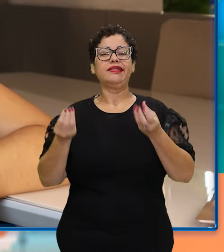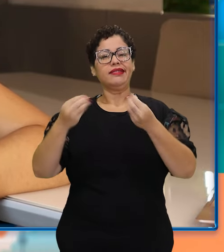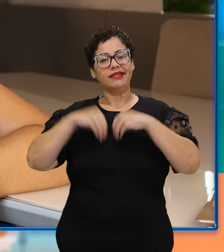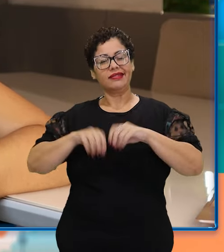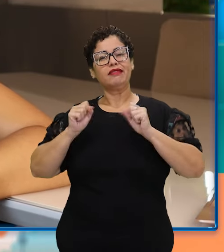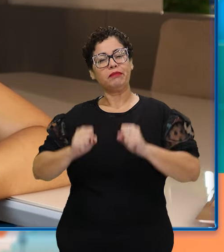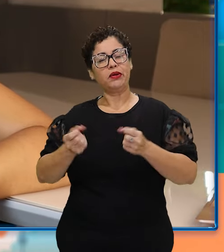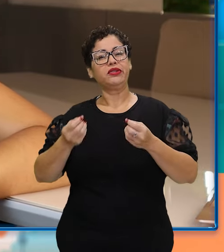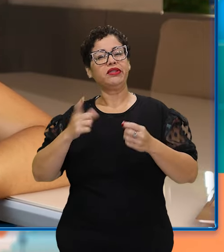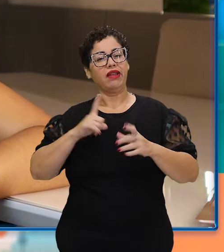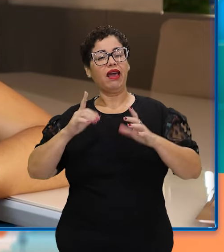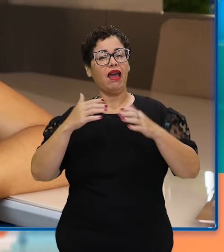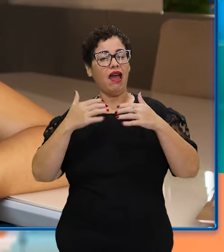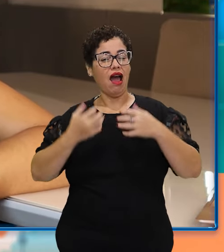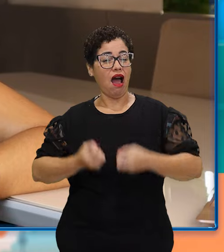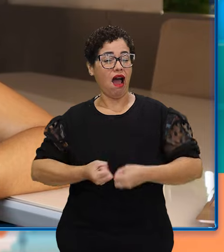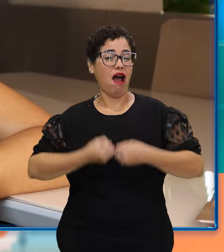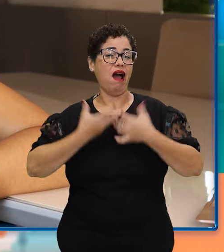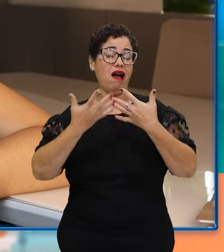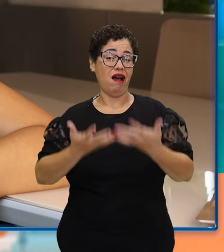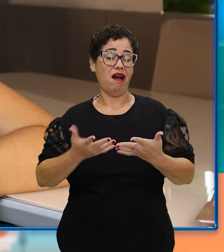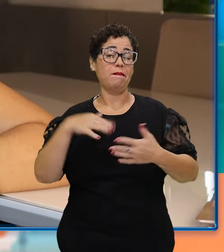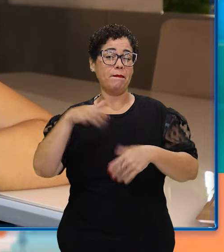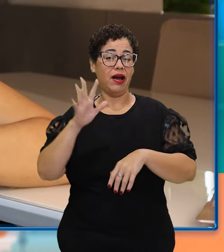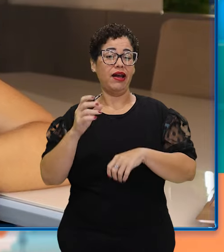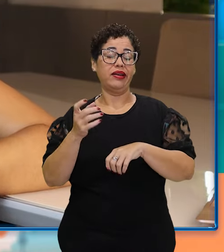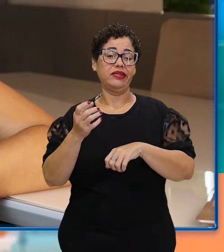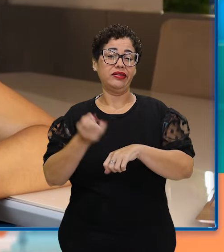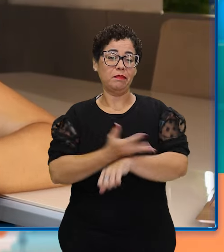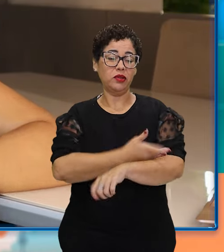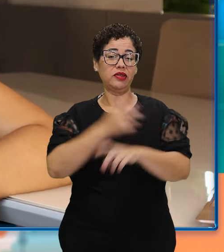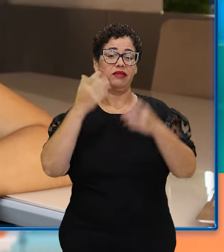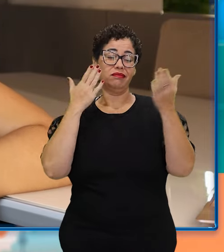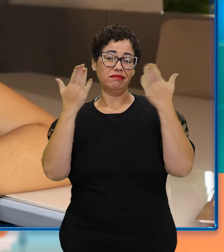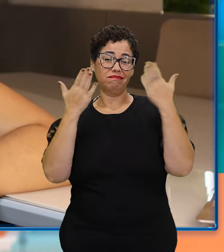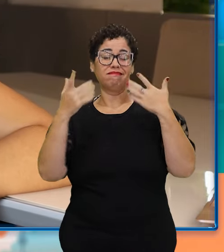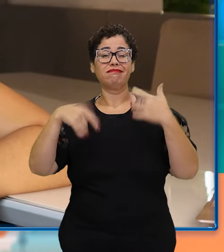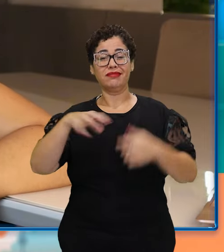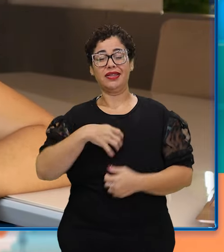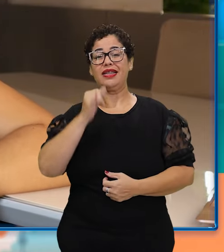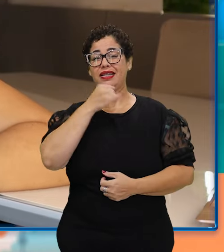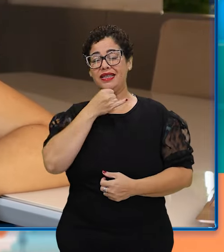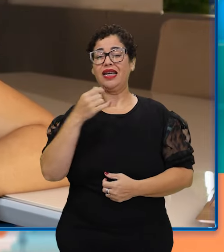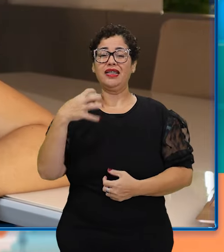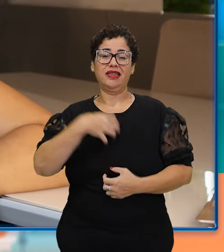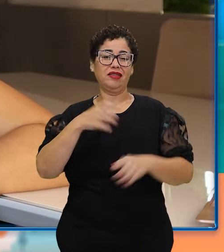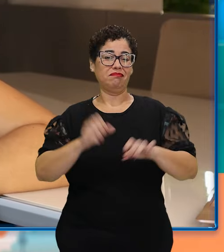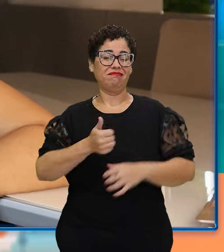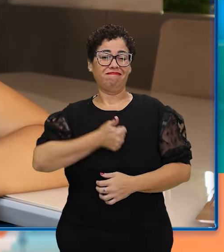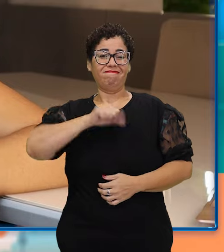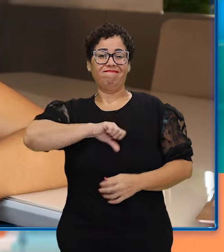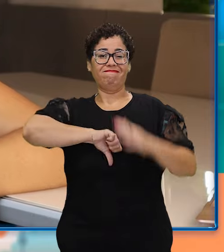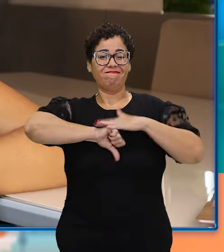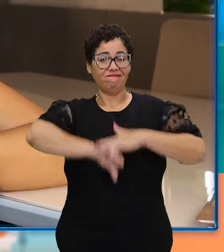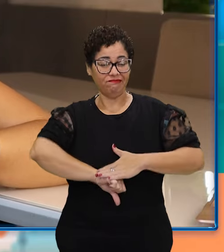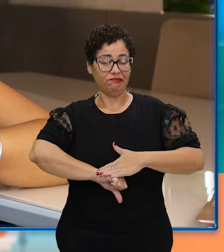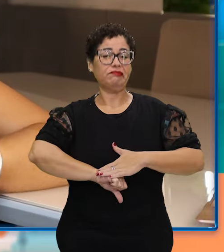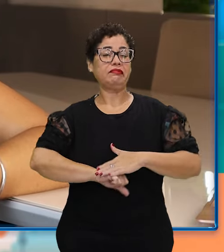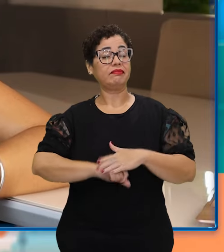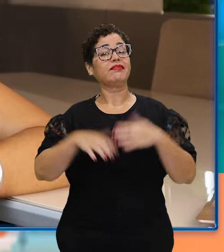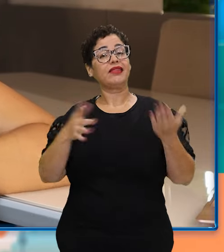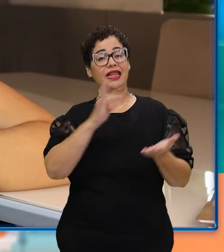e sustentar essas emoções de tristeza, desamparo e baixa autoestima. E é por isso que a TCC auxilia